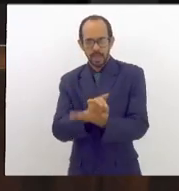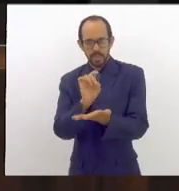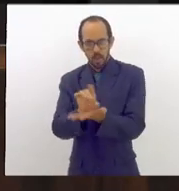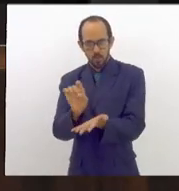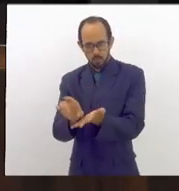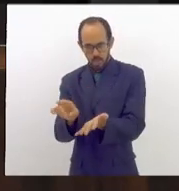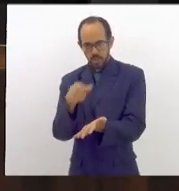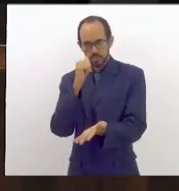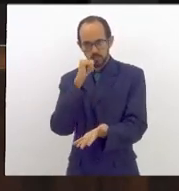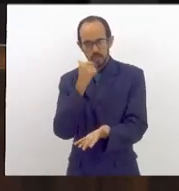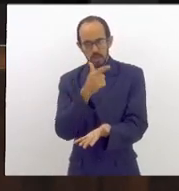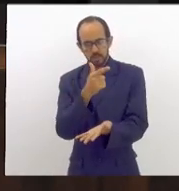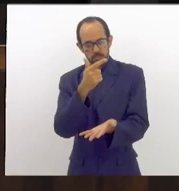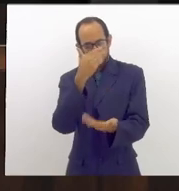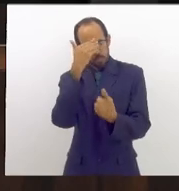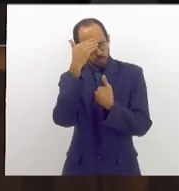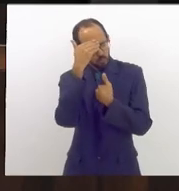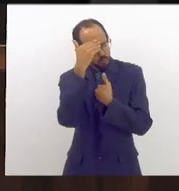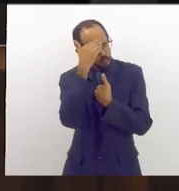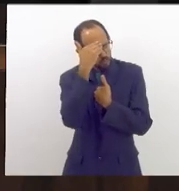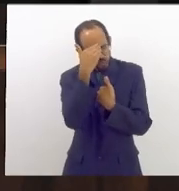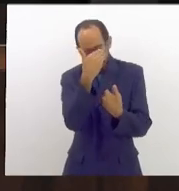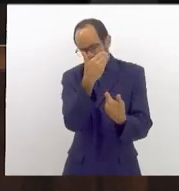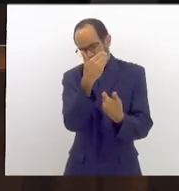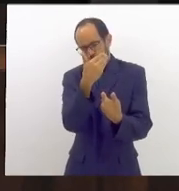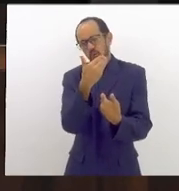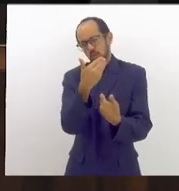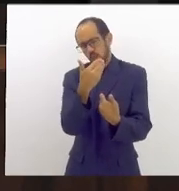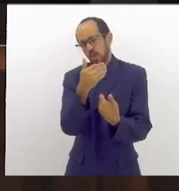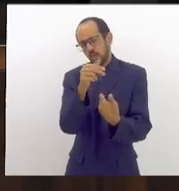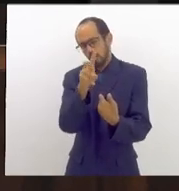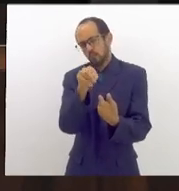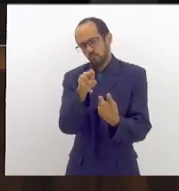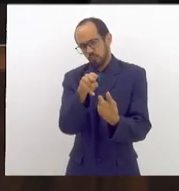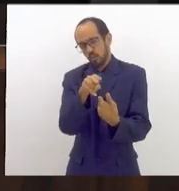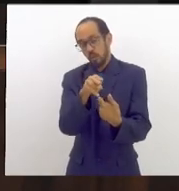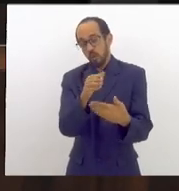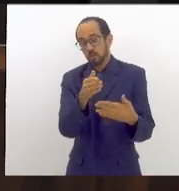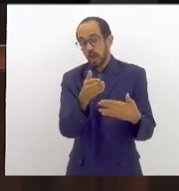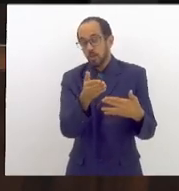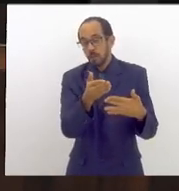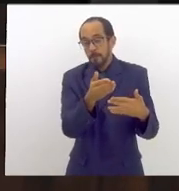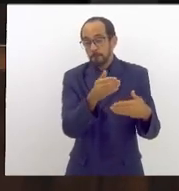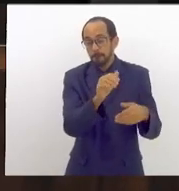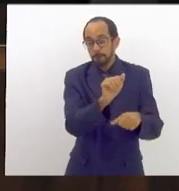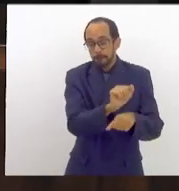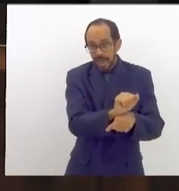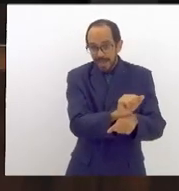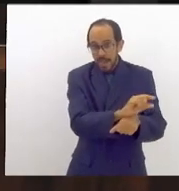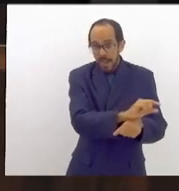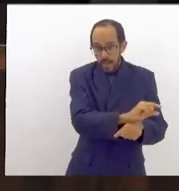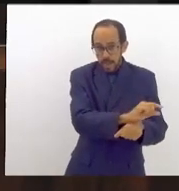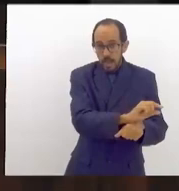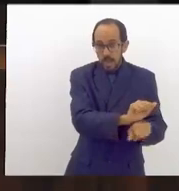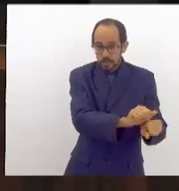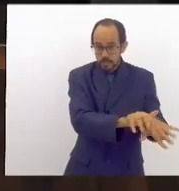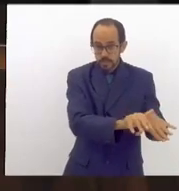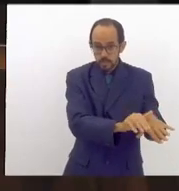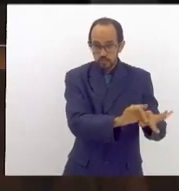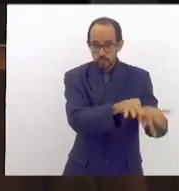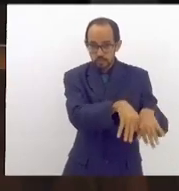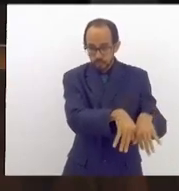então meu muito obrigado eu vou suspender a sessão de encerramento e agora sim vamos